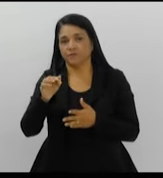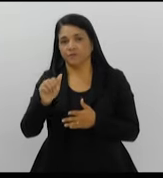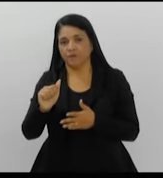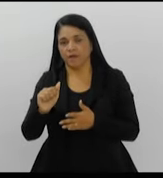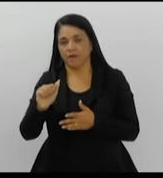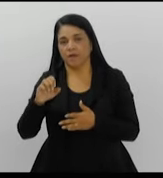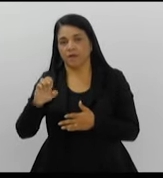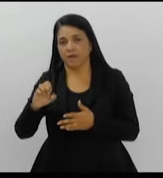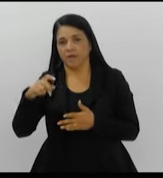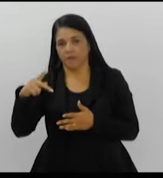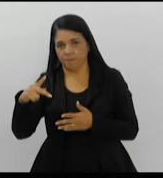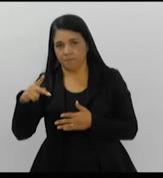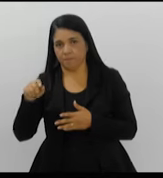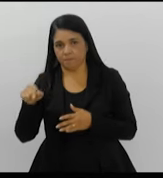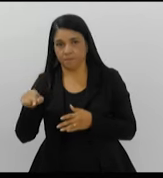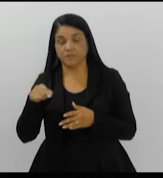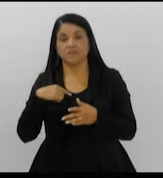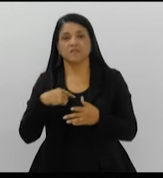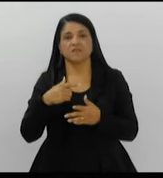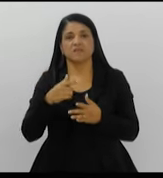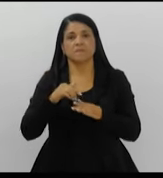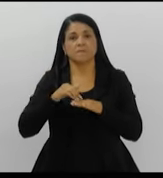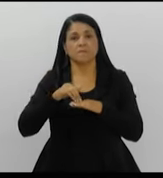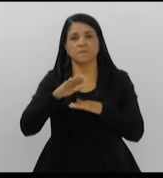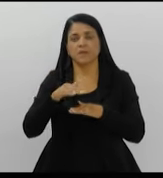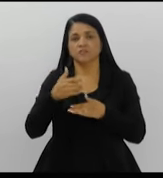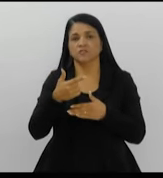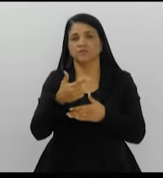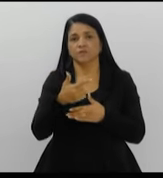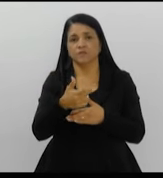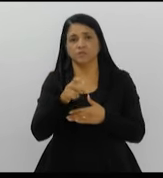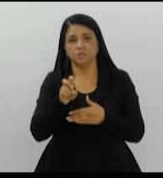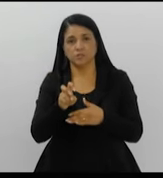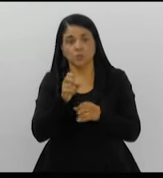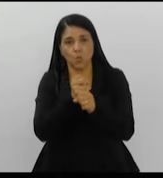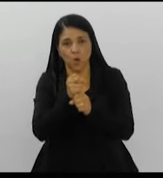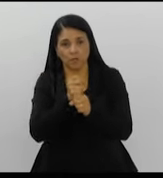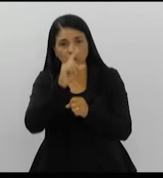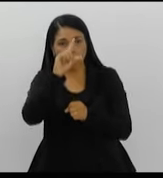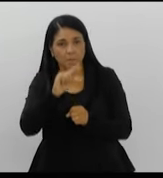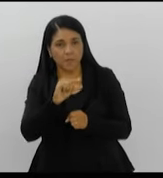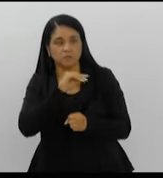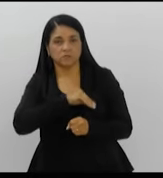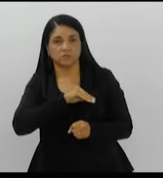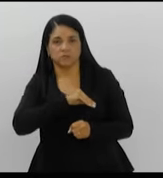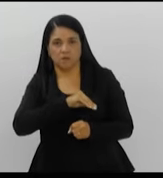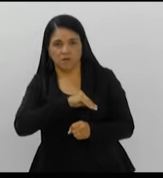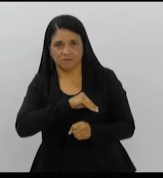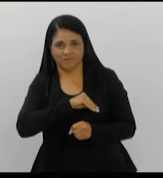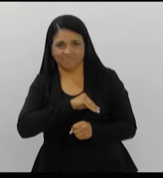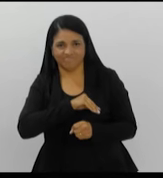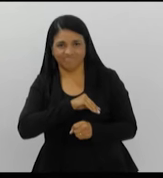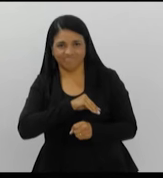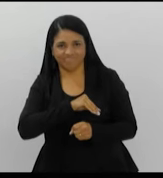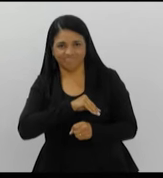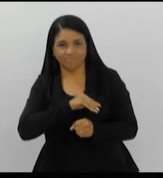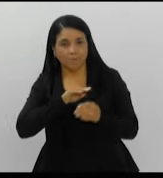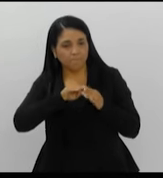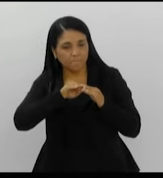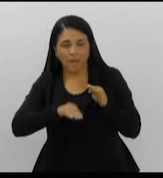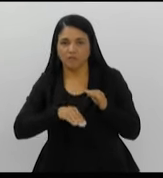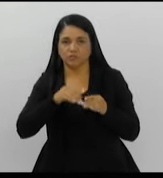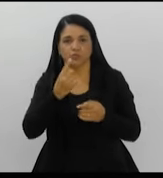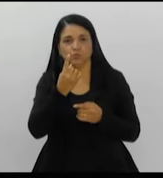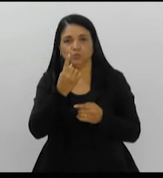de 55 anos e grande parcela recebe menos de um salário mínimo. Isso